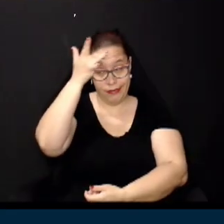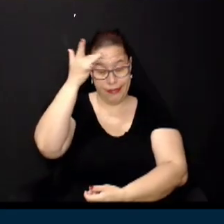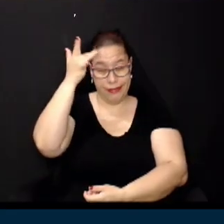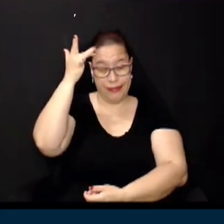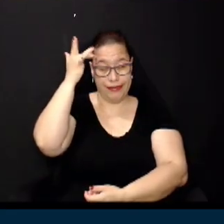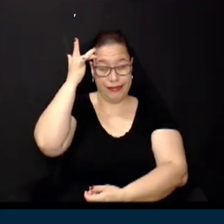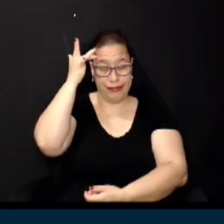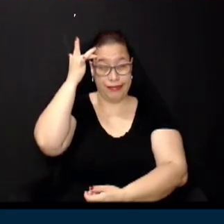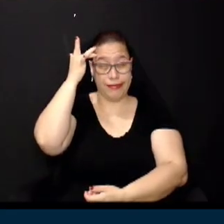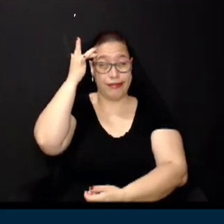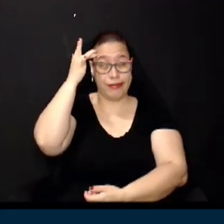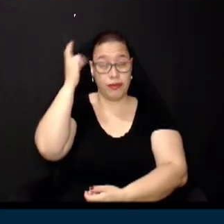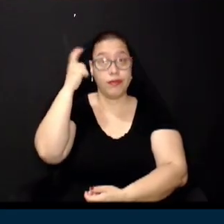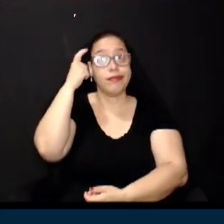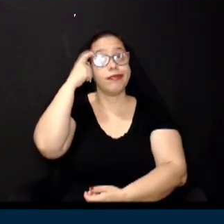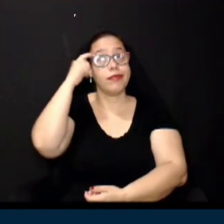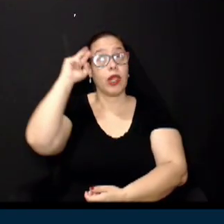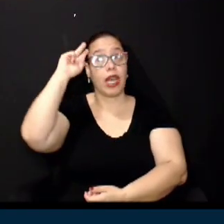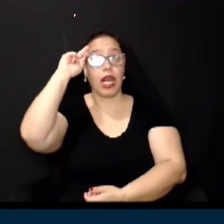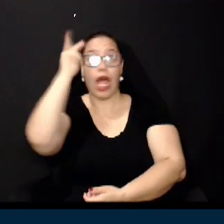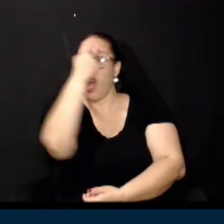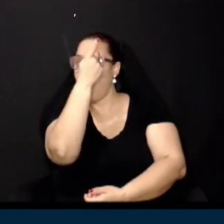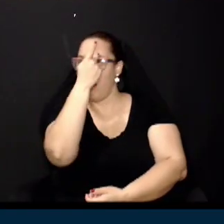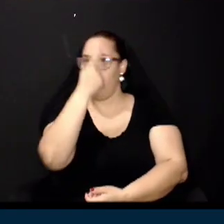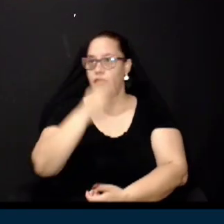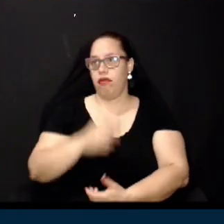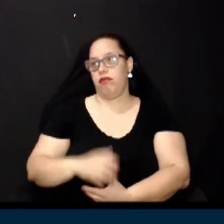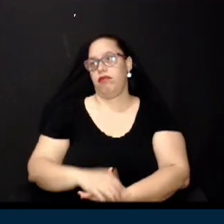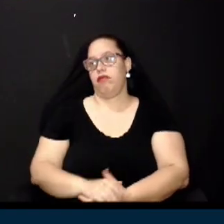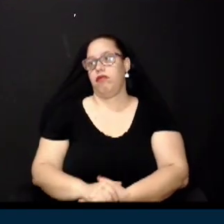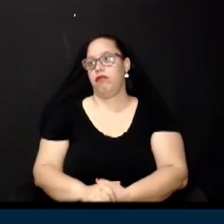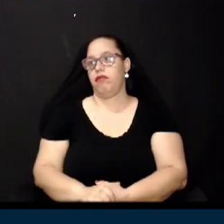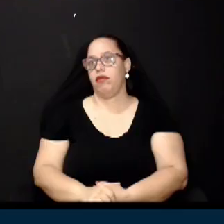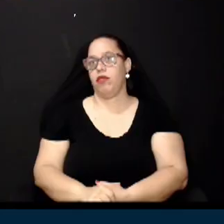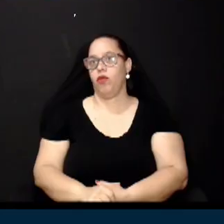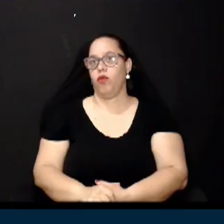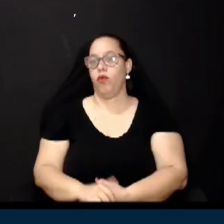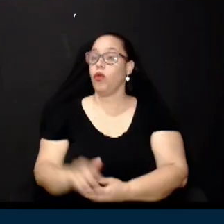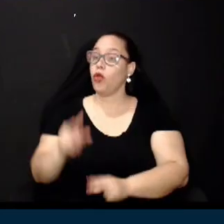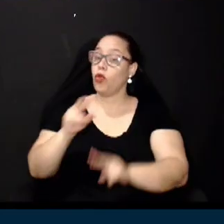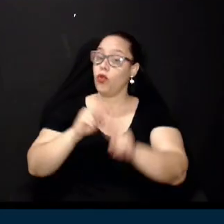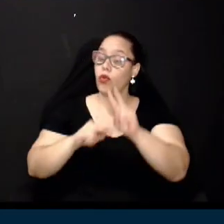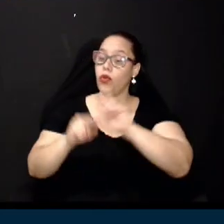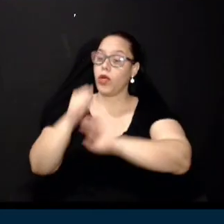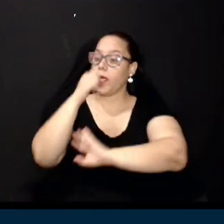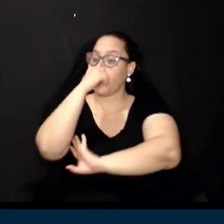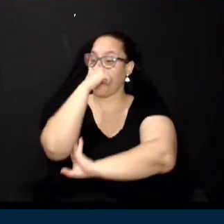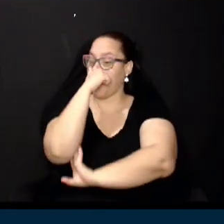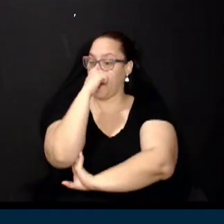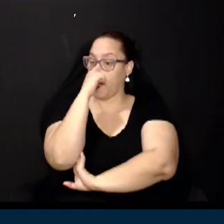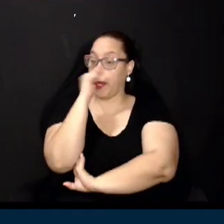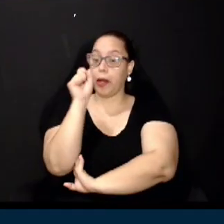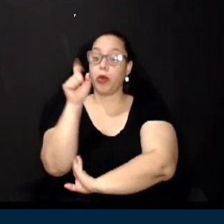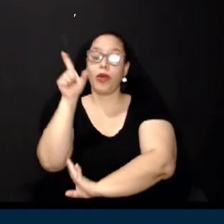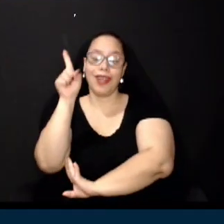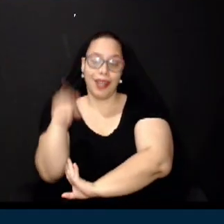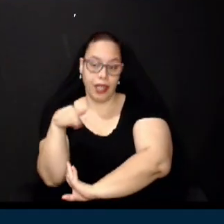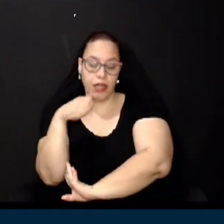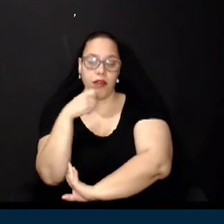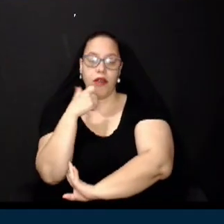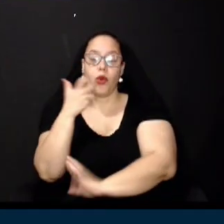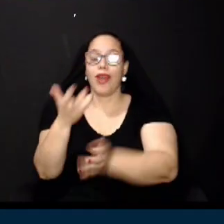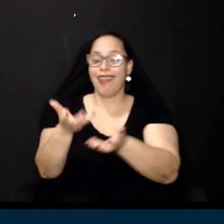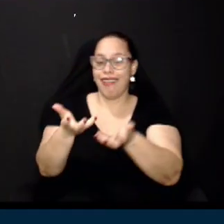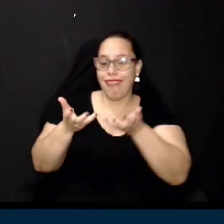de pensamento, uma mudança de visão, né, do que ela é, o que ela quer, para onde